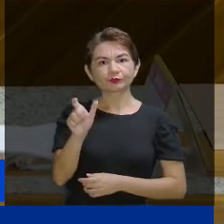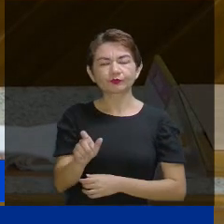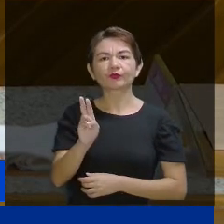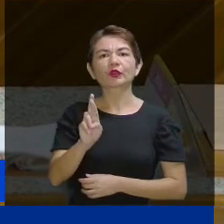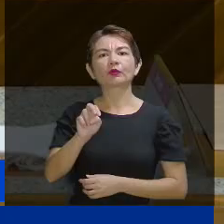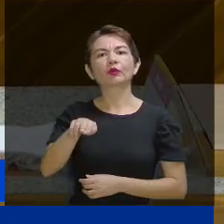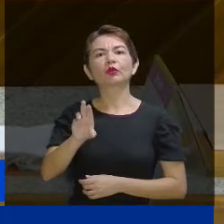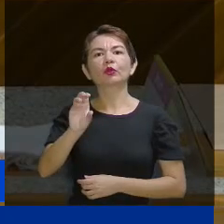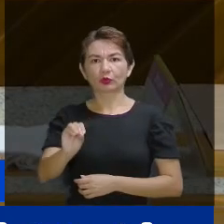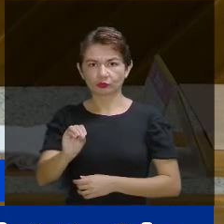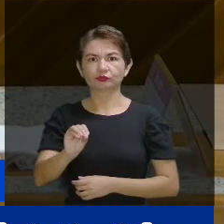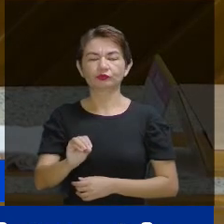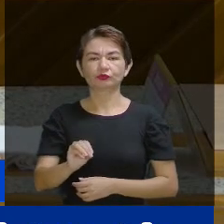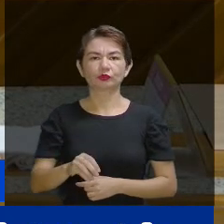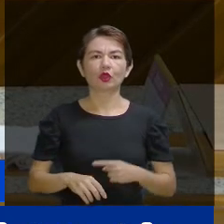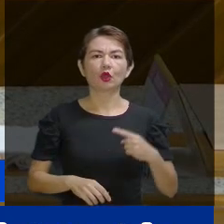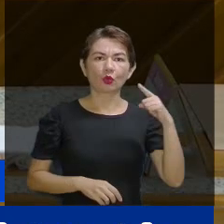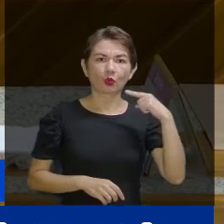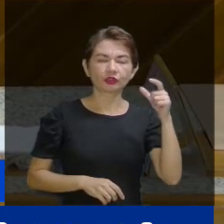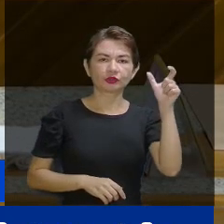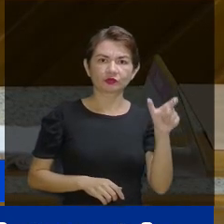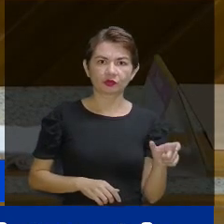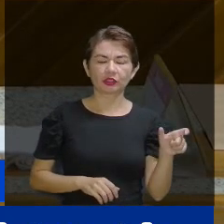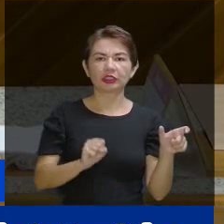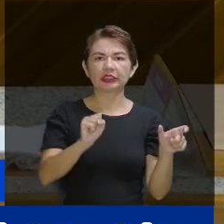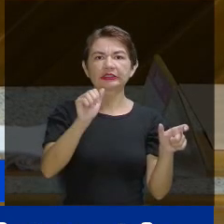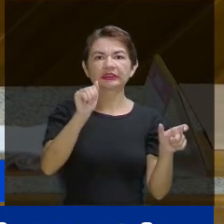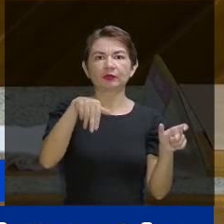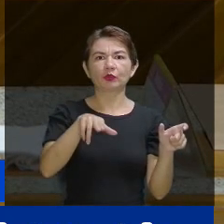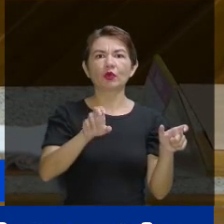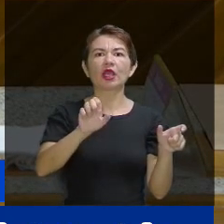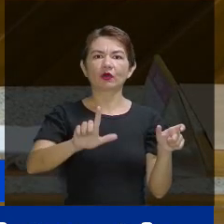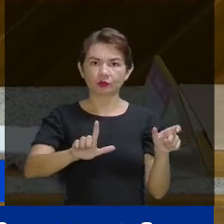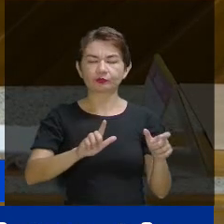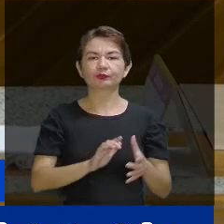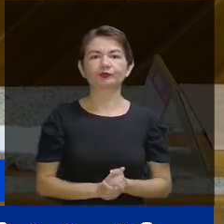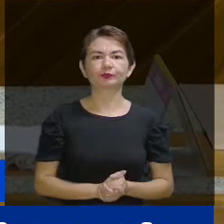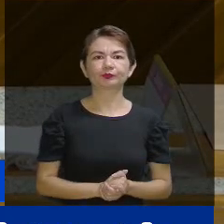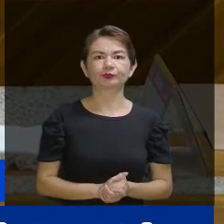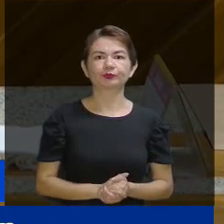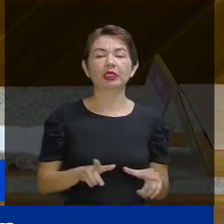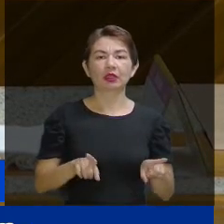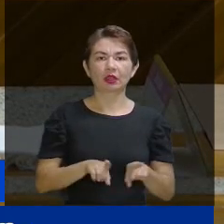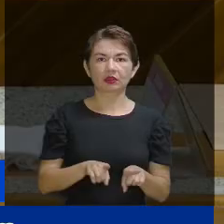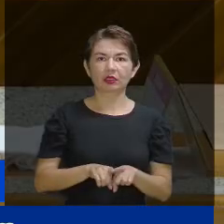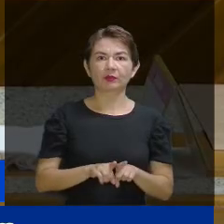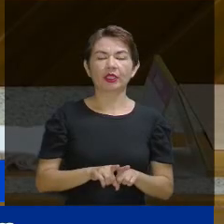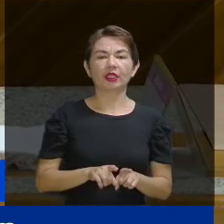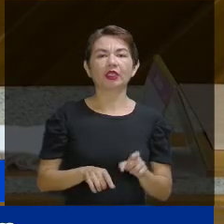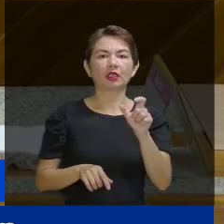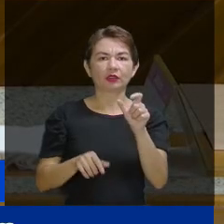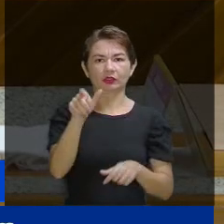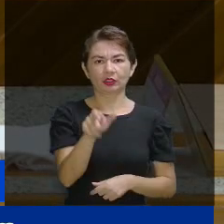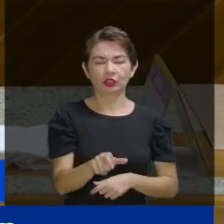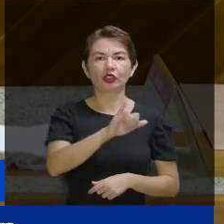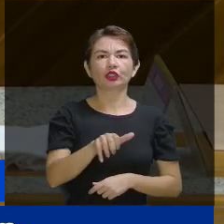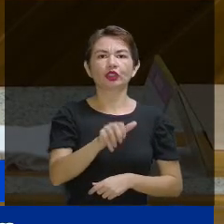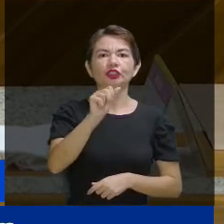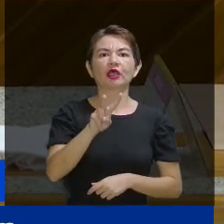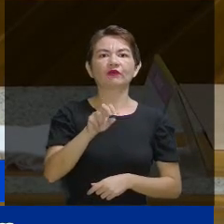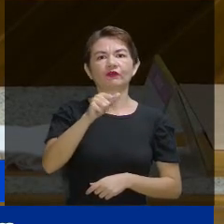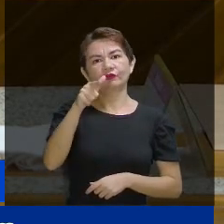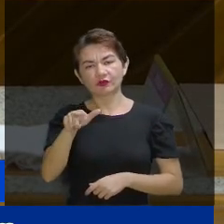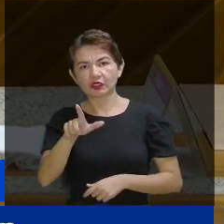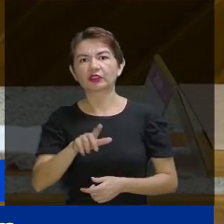Manuel Rezende, o advogado doutor Samuel Camargo Falavinha, e consórcio também Javan Castanho, o terceiro